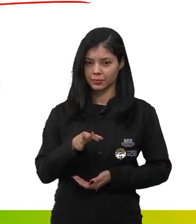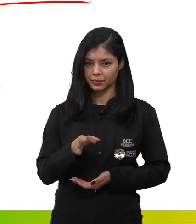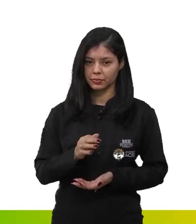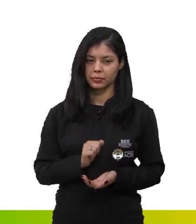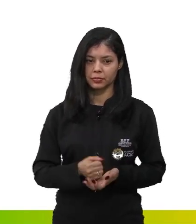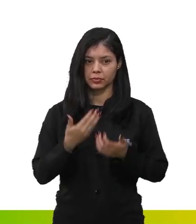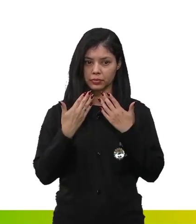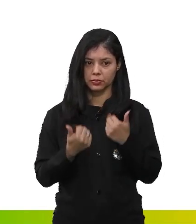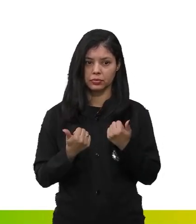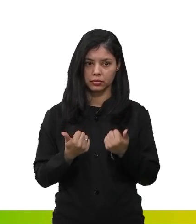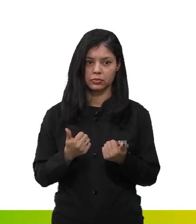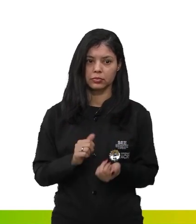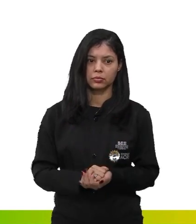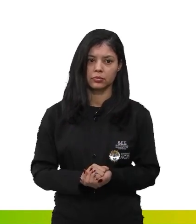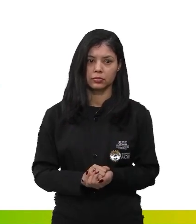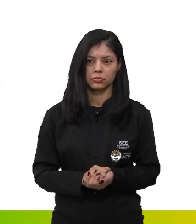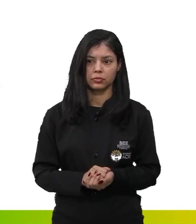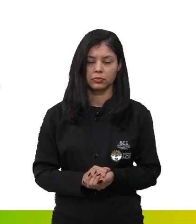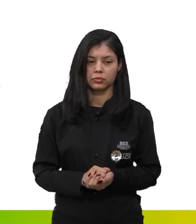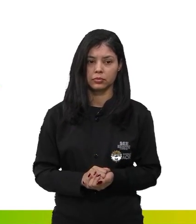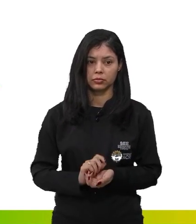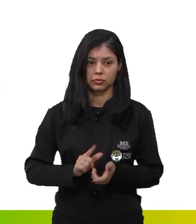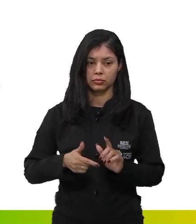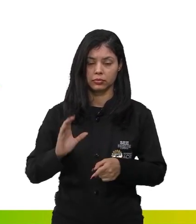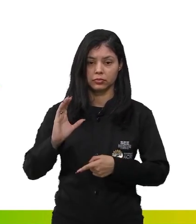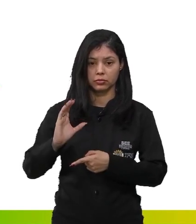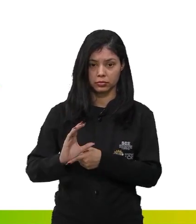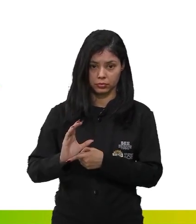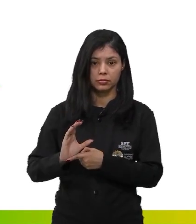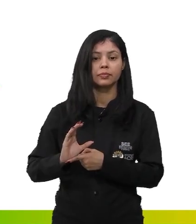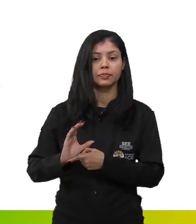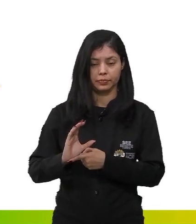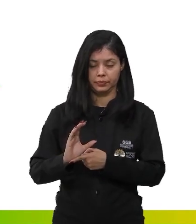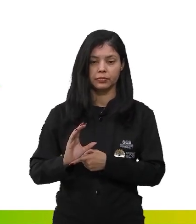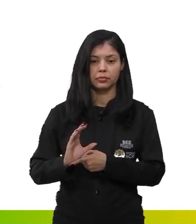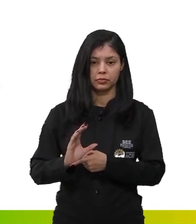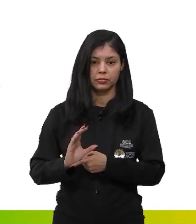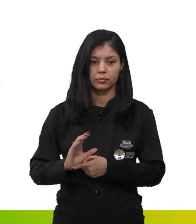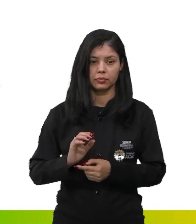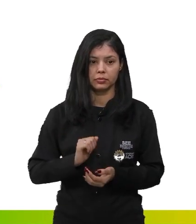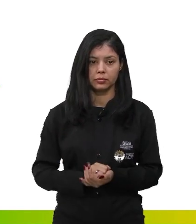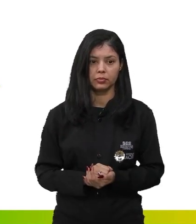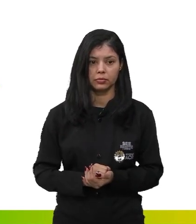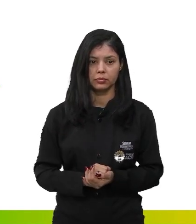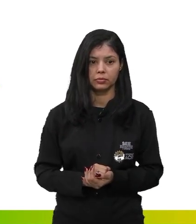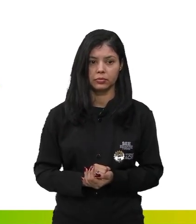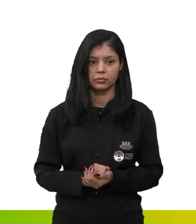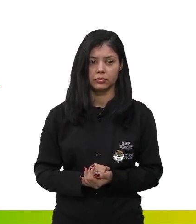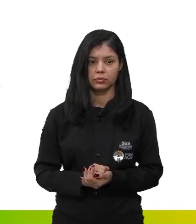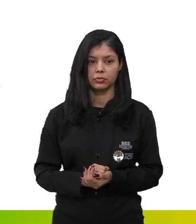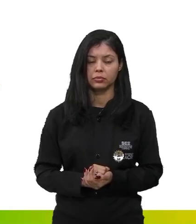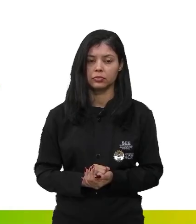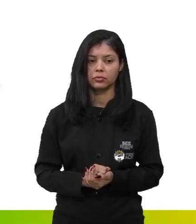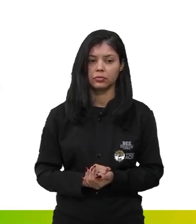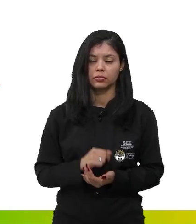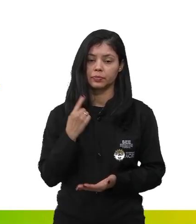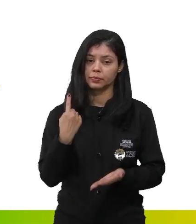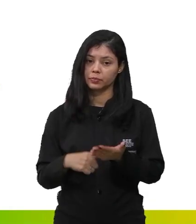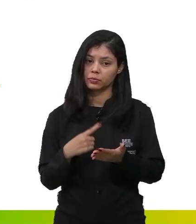Exatamente, muito bem. Quem marcou a alternativa C, o Tratado de